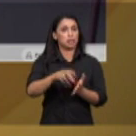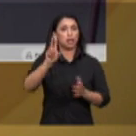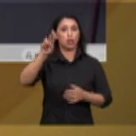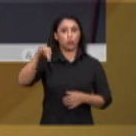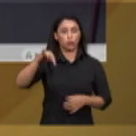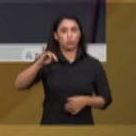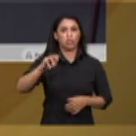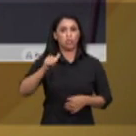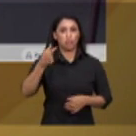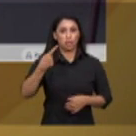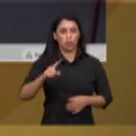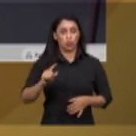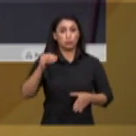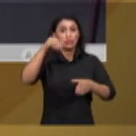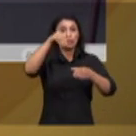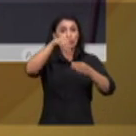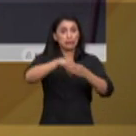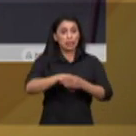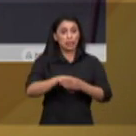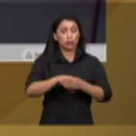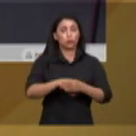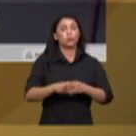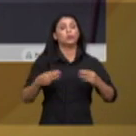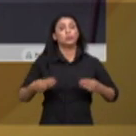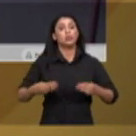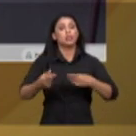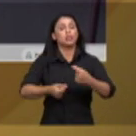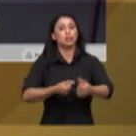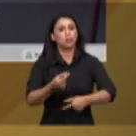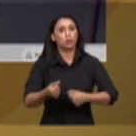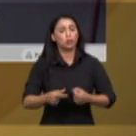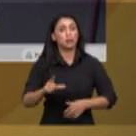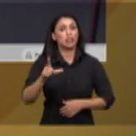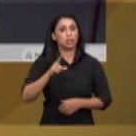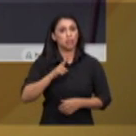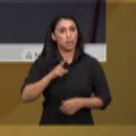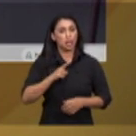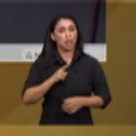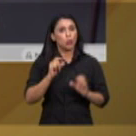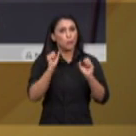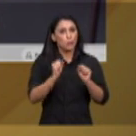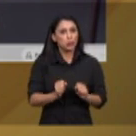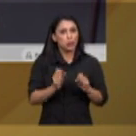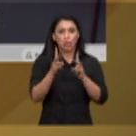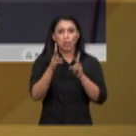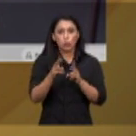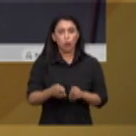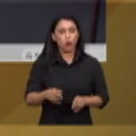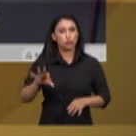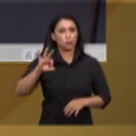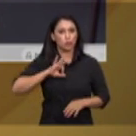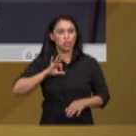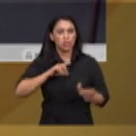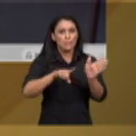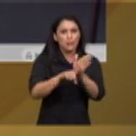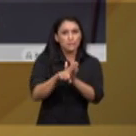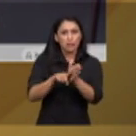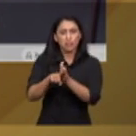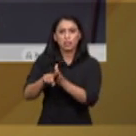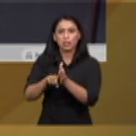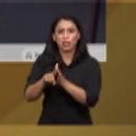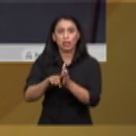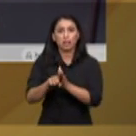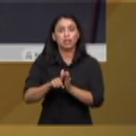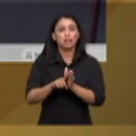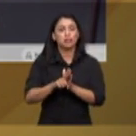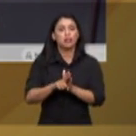da Economia, que detém o poder de polícia para normatizar, monitorar e fiscalizar